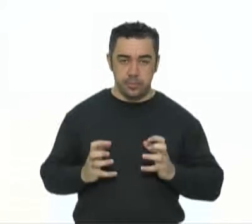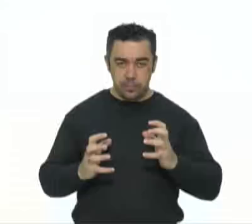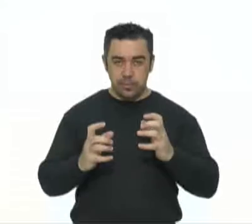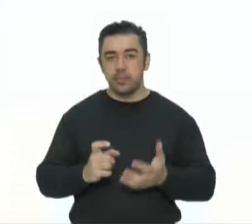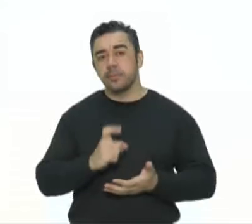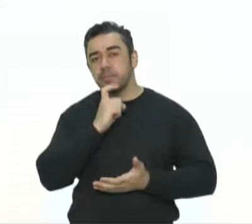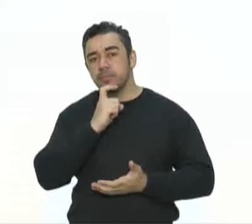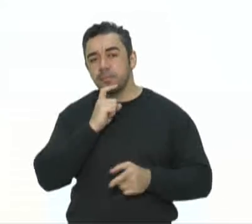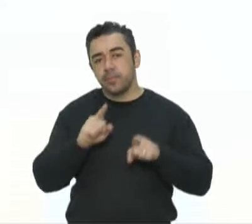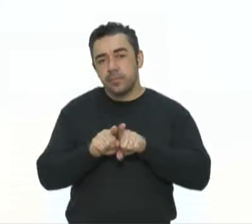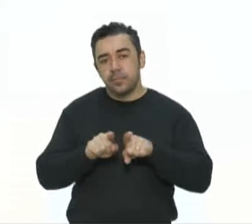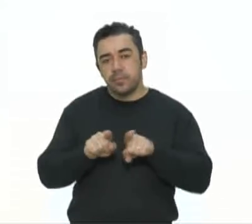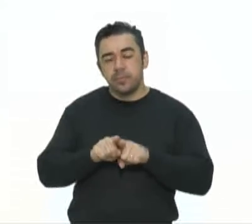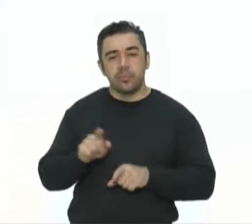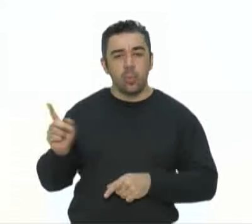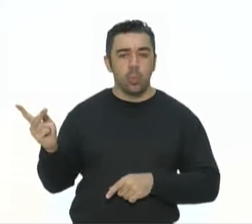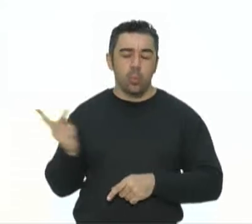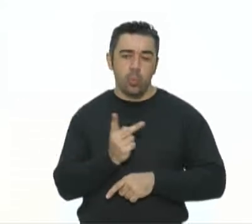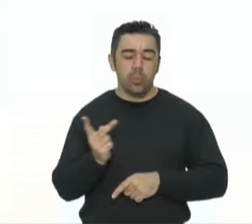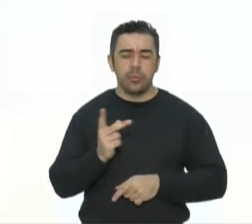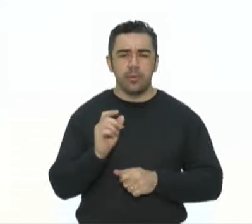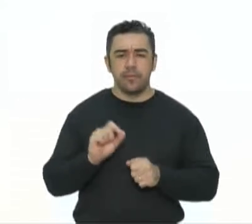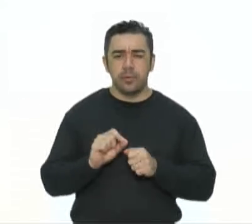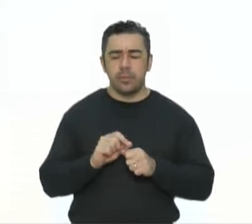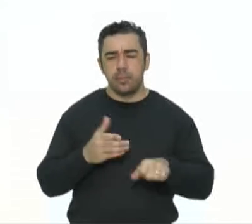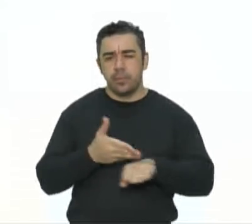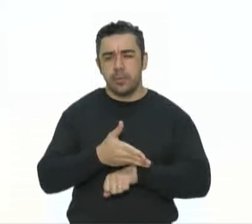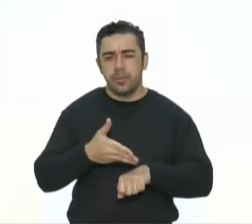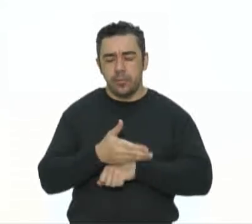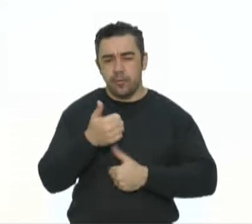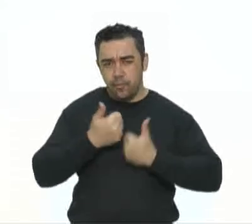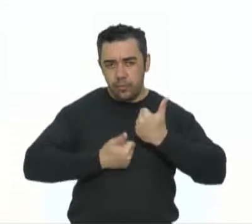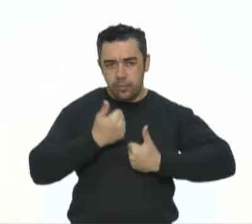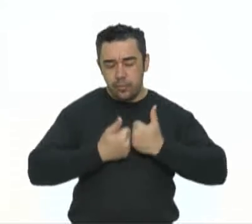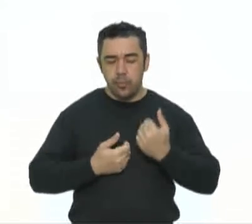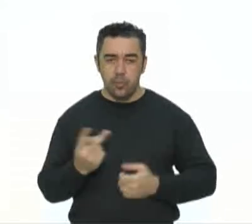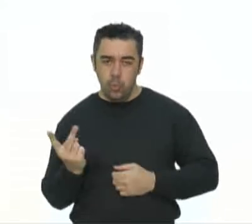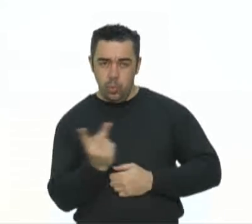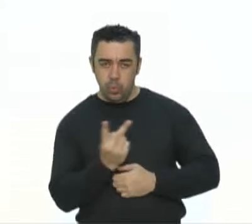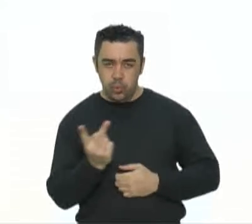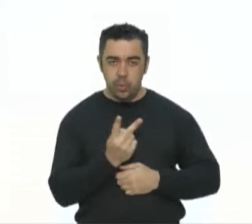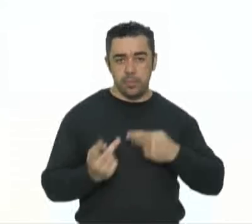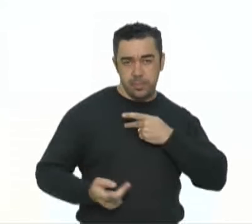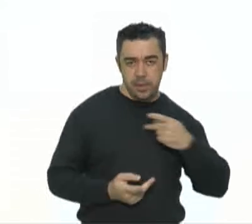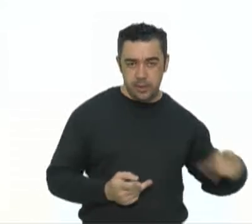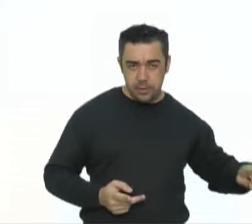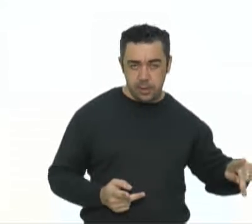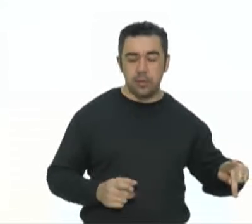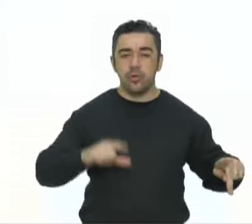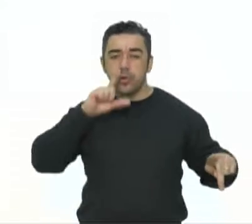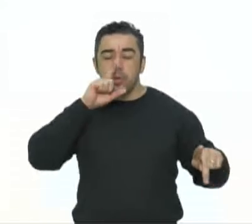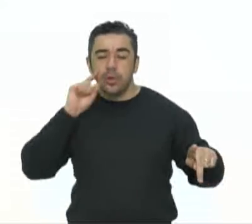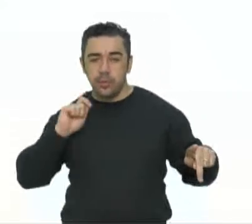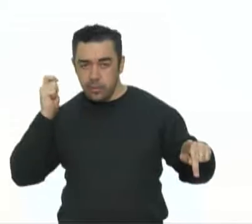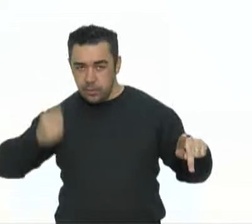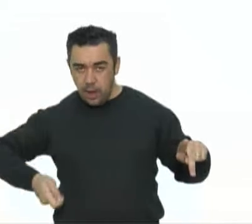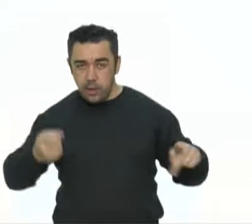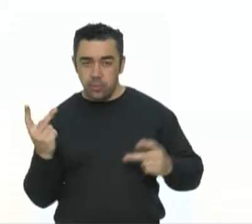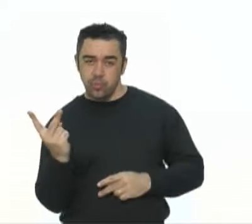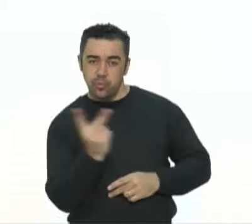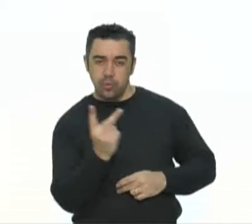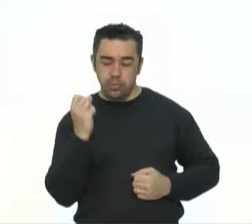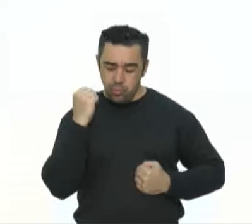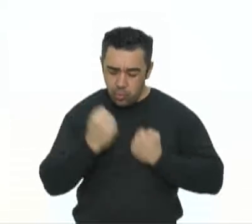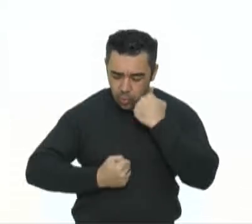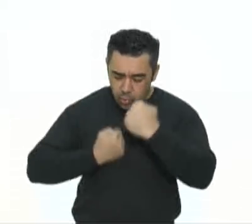essa simulação de uma partida de futebol onde esses dois líderes, Harry Truman e Joseph Stalin, correm em direção a